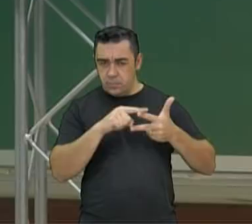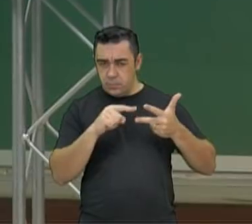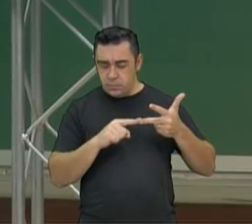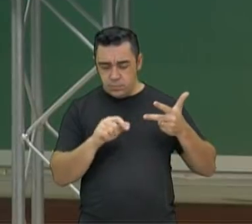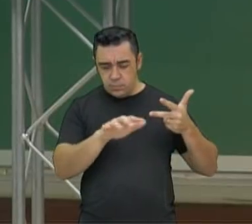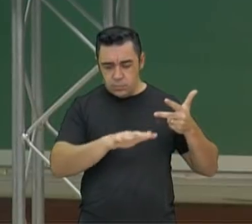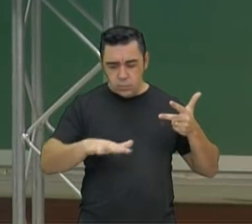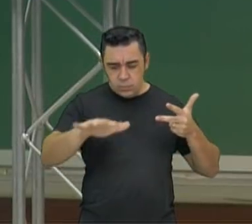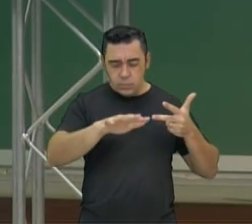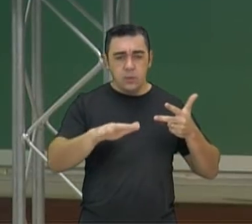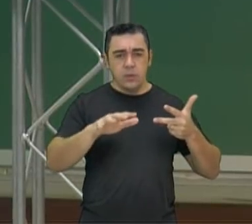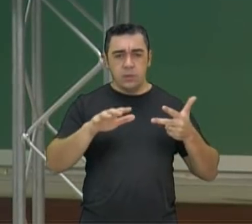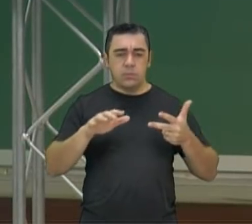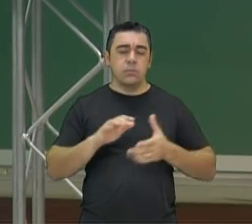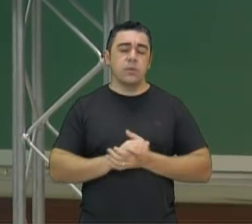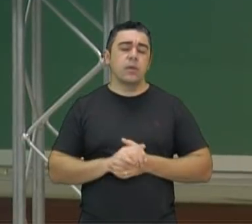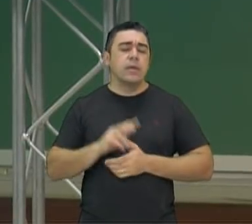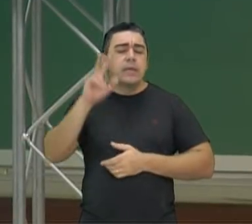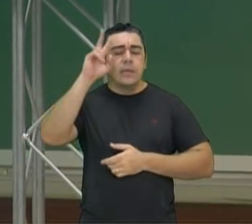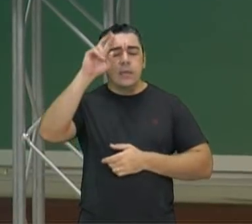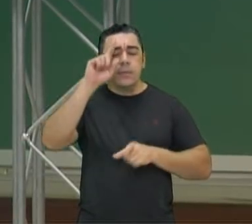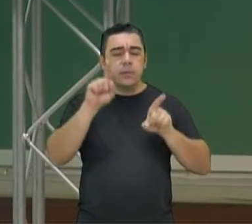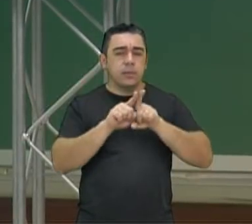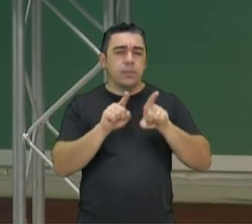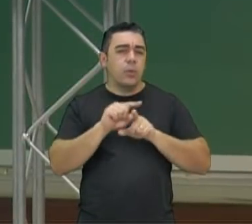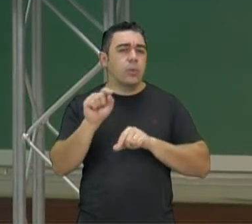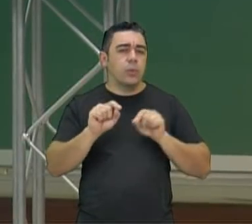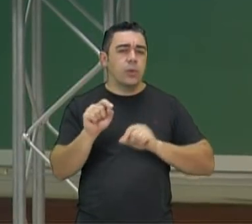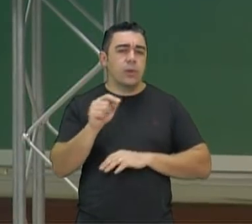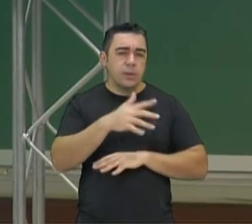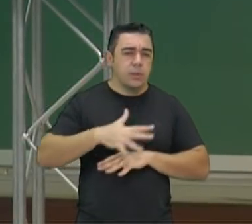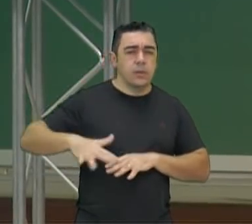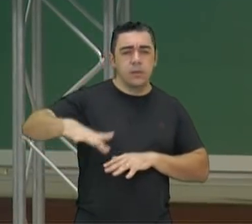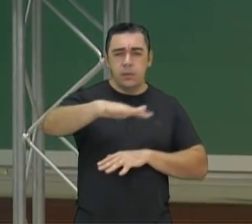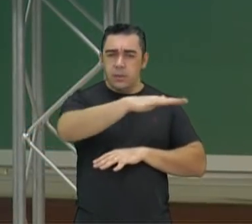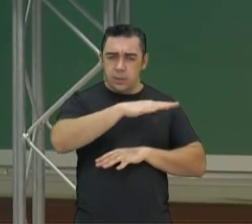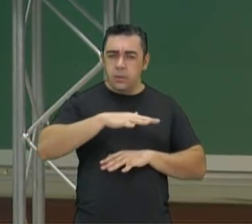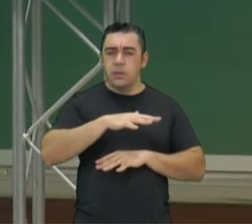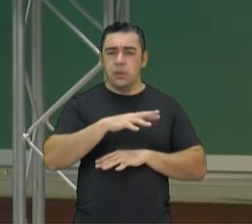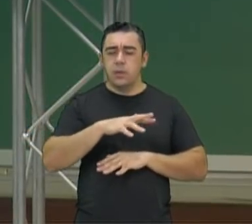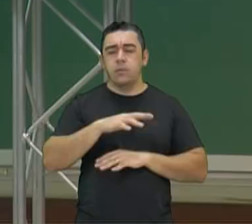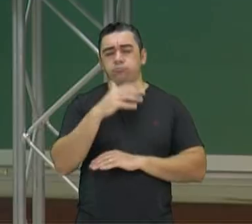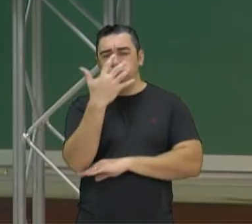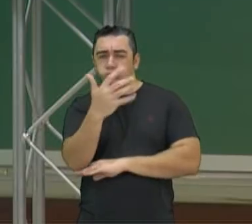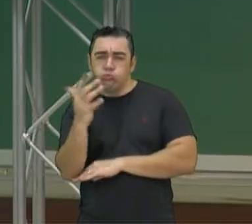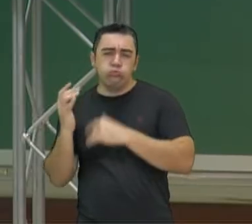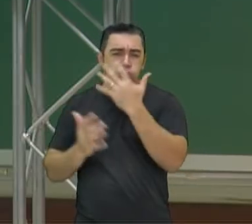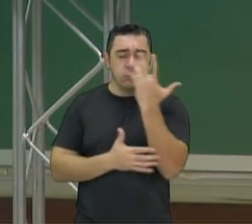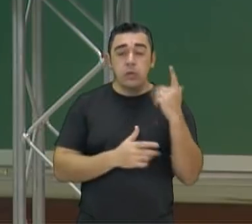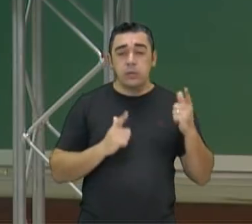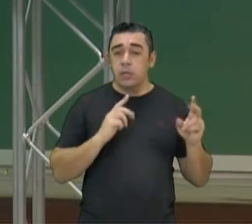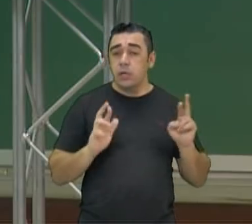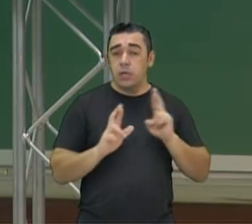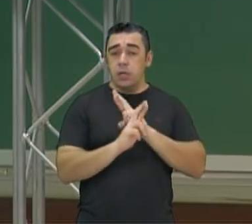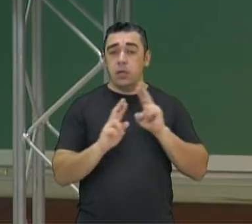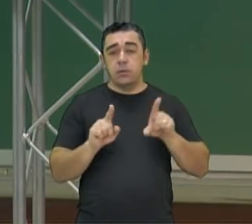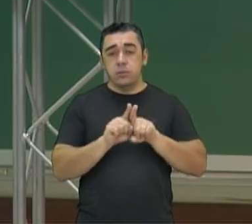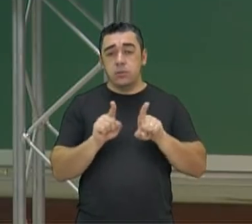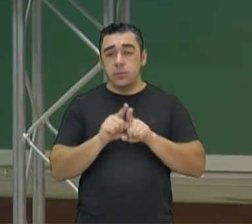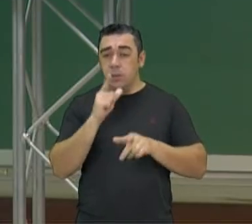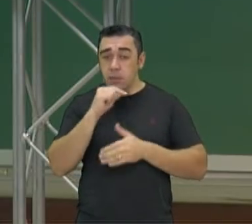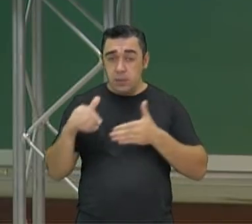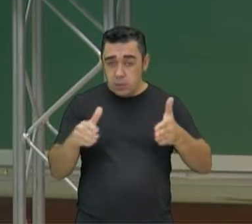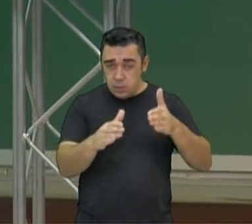E lembra que o relevo está associado também aos rios, isso, aos rios. Vimos bacia